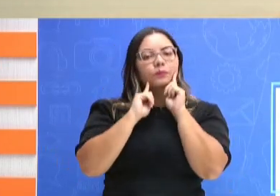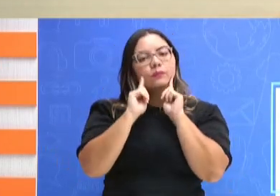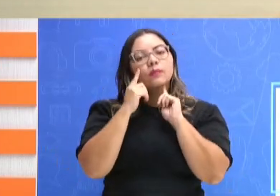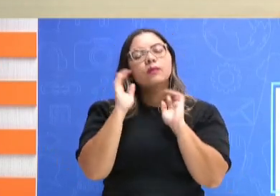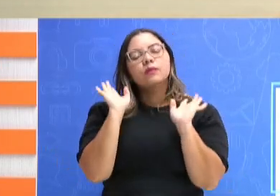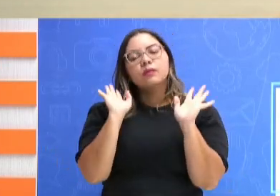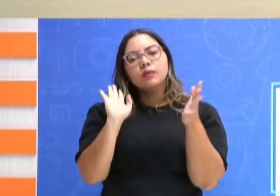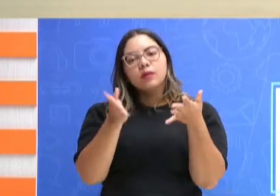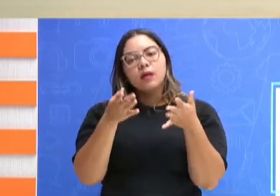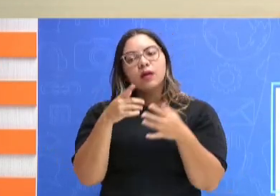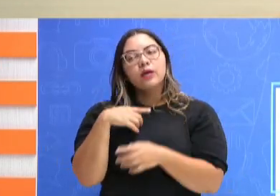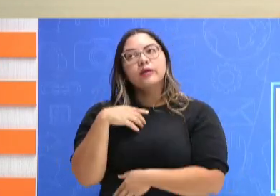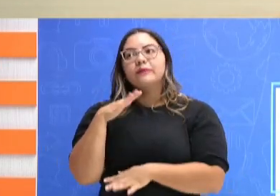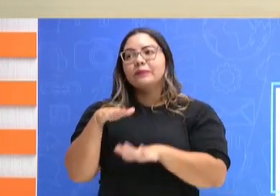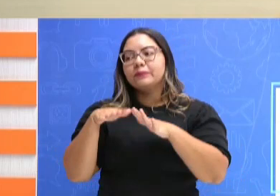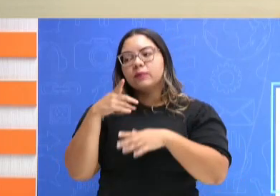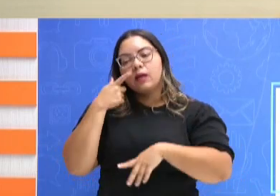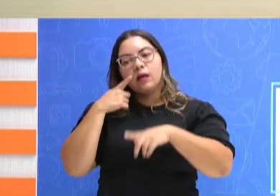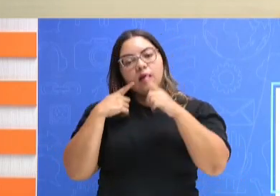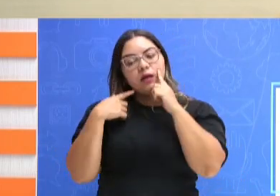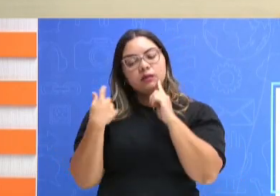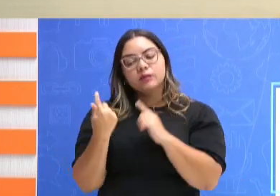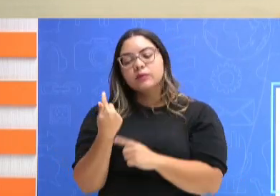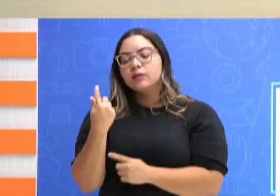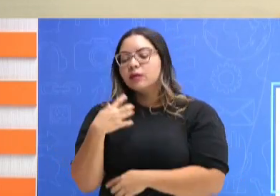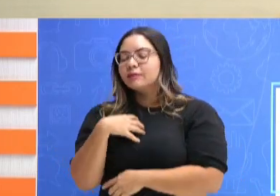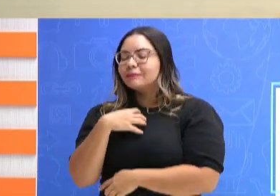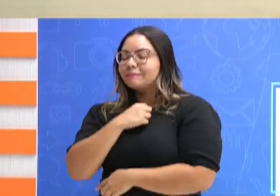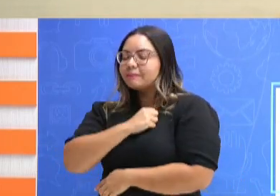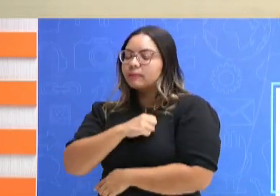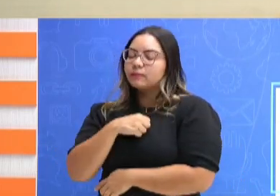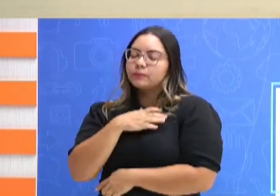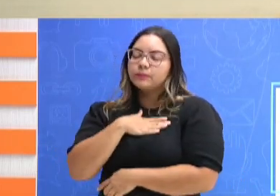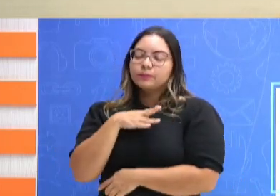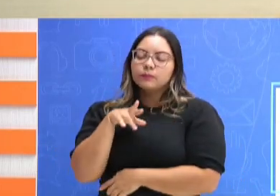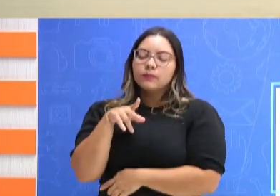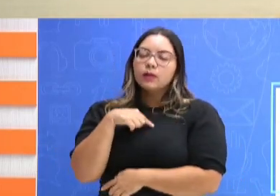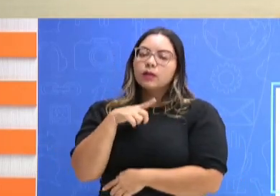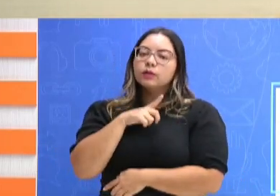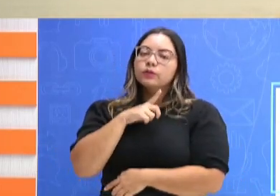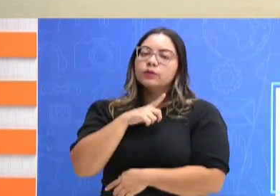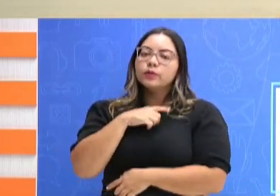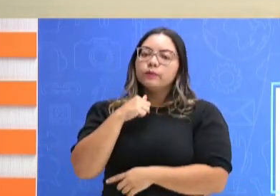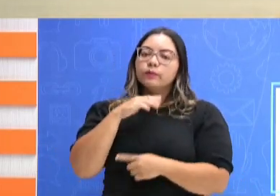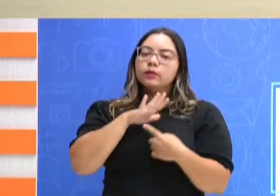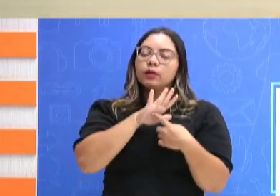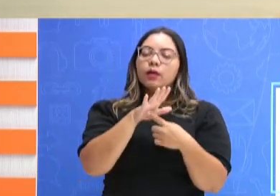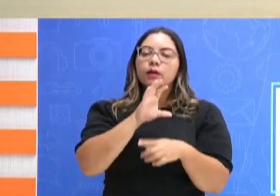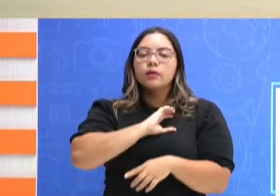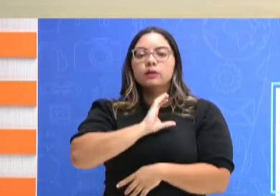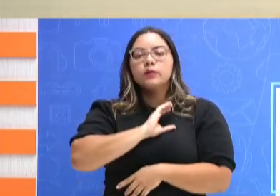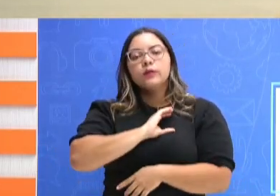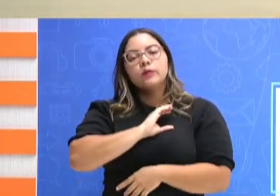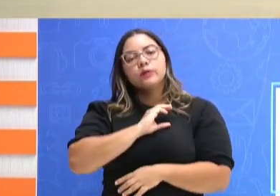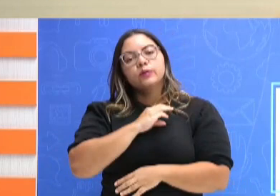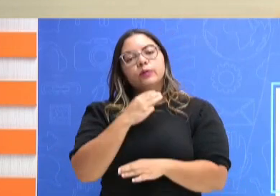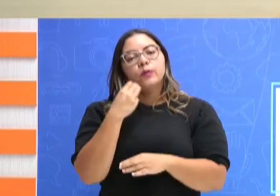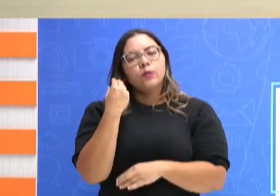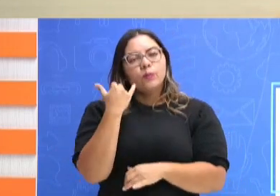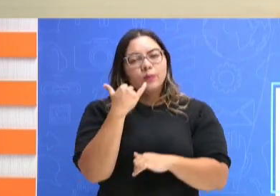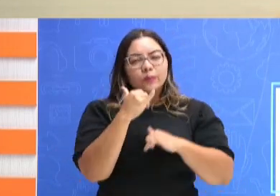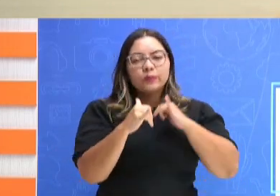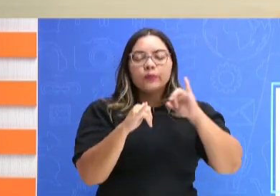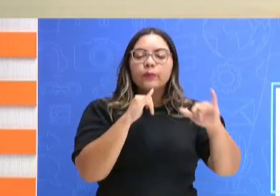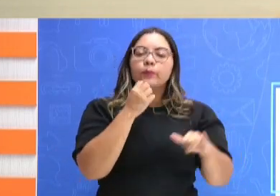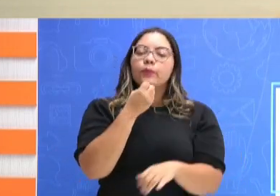derramei, e que às vezes eu continuo derramando quando eu estou só e sinto saudade do meu irmão, que eu tinha que vir oferecer para Caxias as notícias boas, para